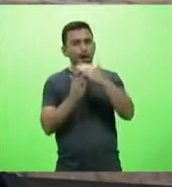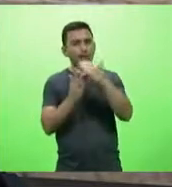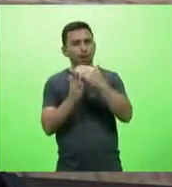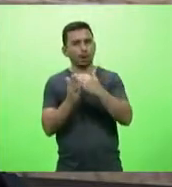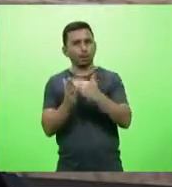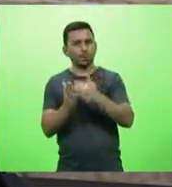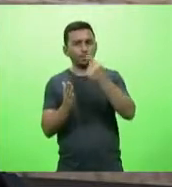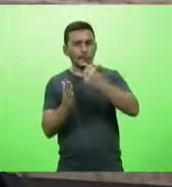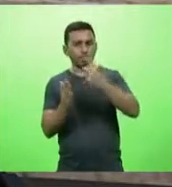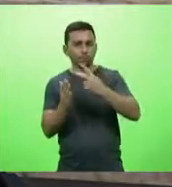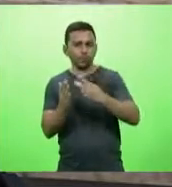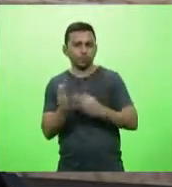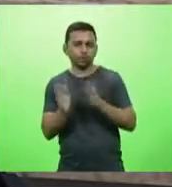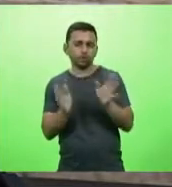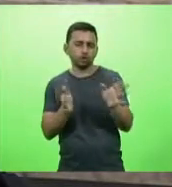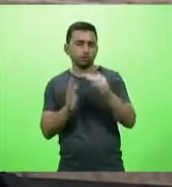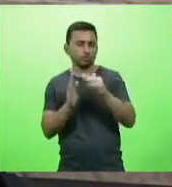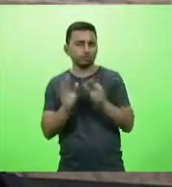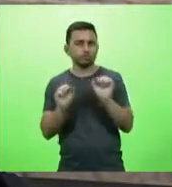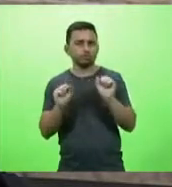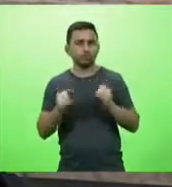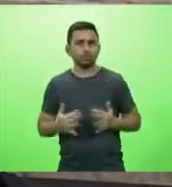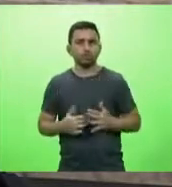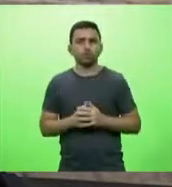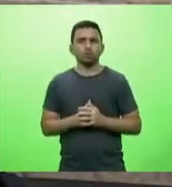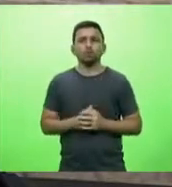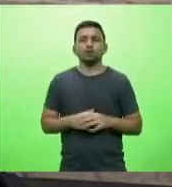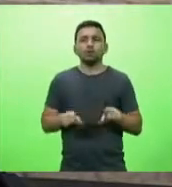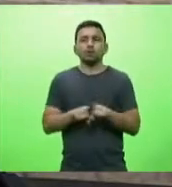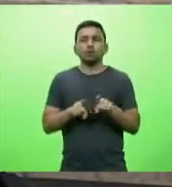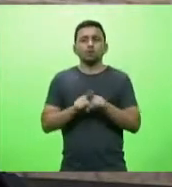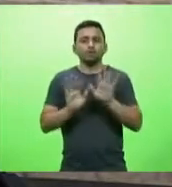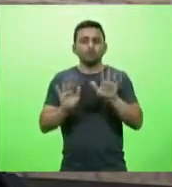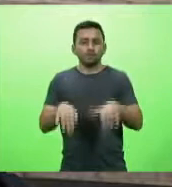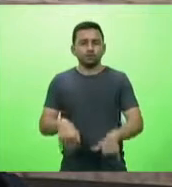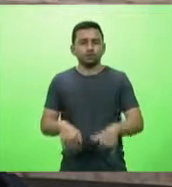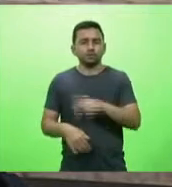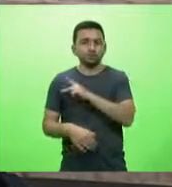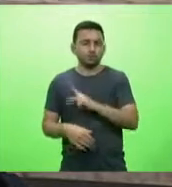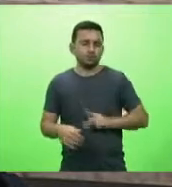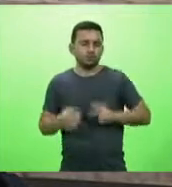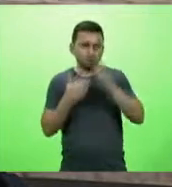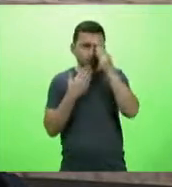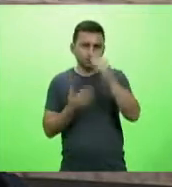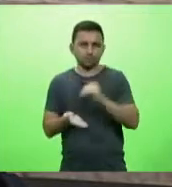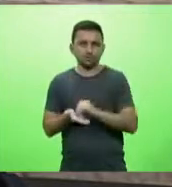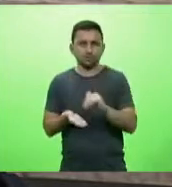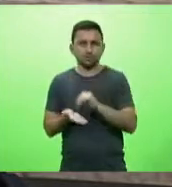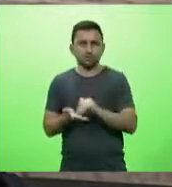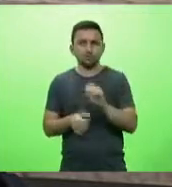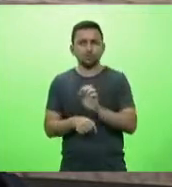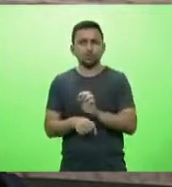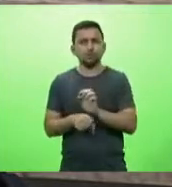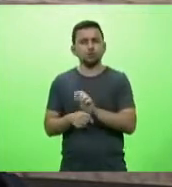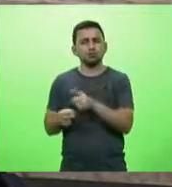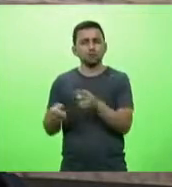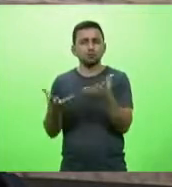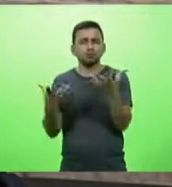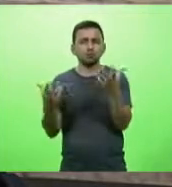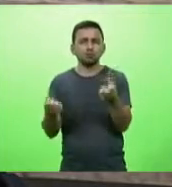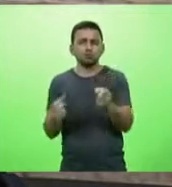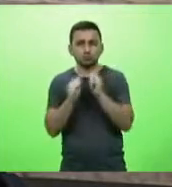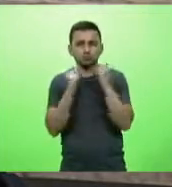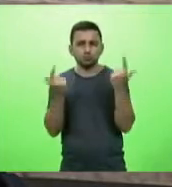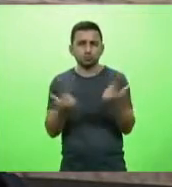pela metodologia explanada. Finalizando, o senhor presidente agradeceu a presença do senhor secretário de Estado que, atendendo à convocação dessa Assembleia,